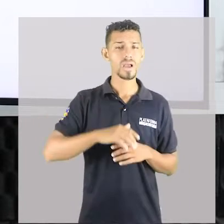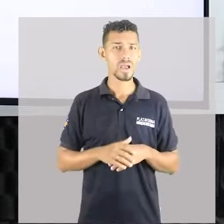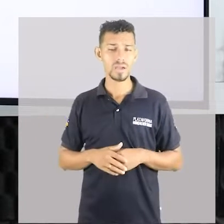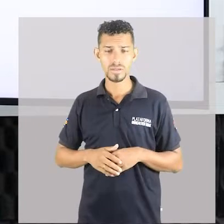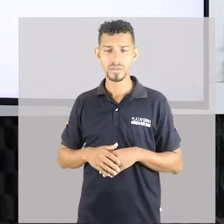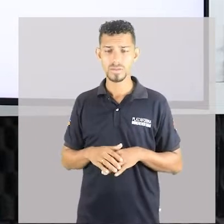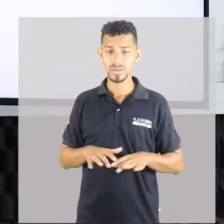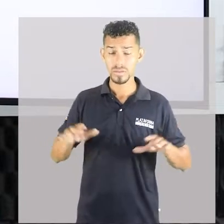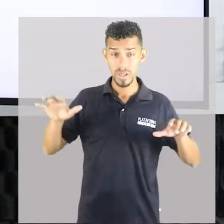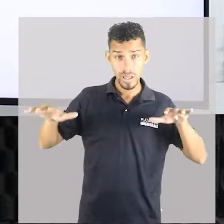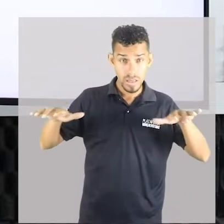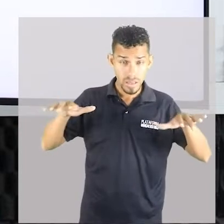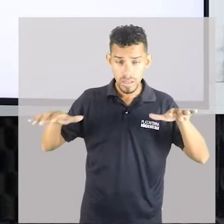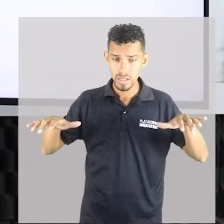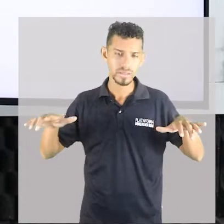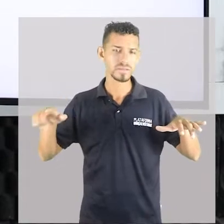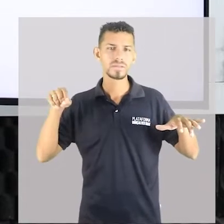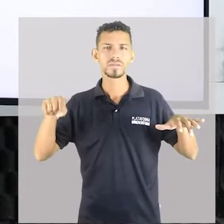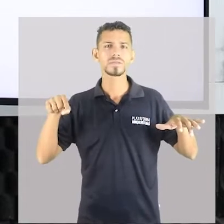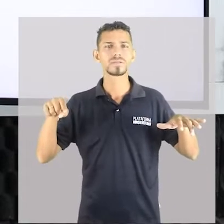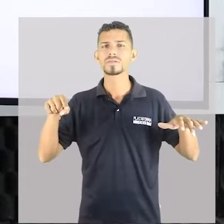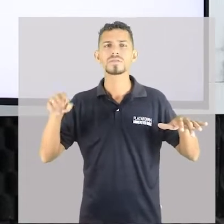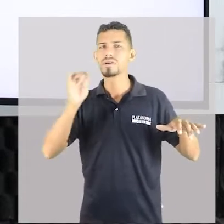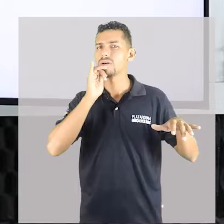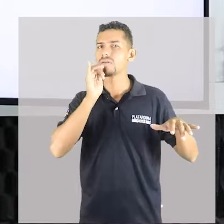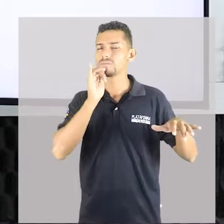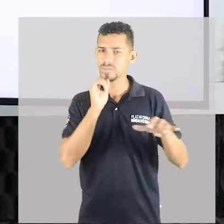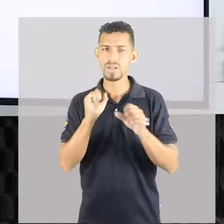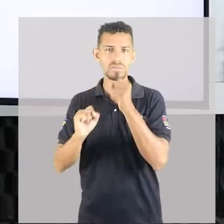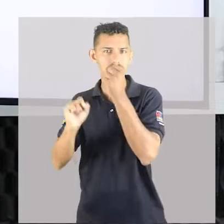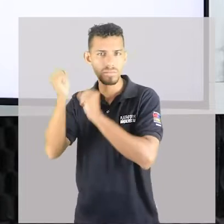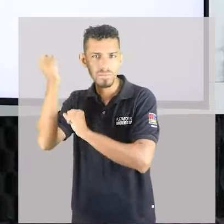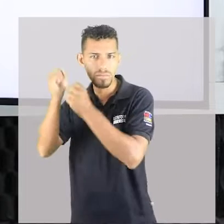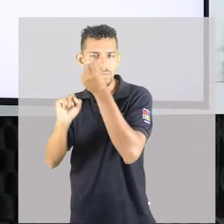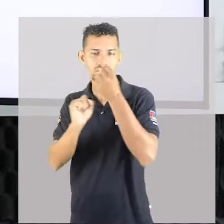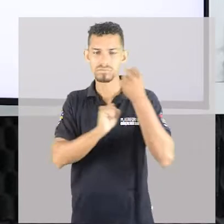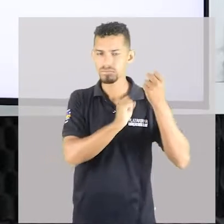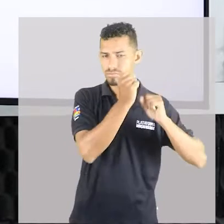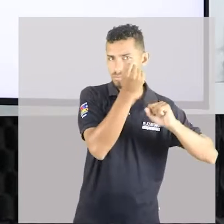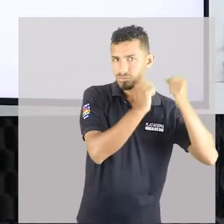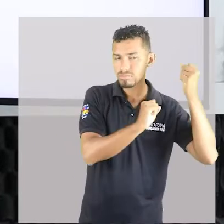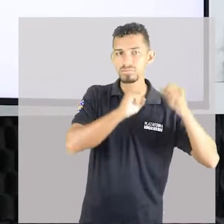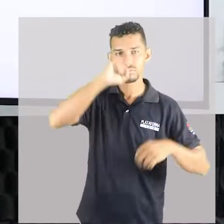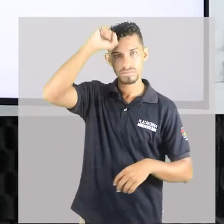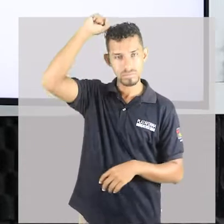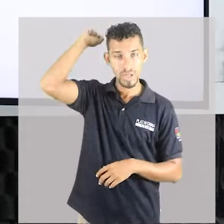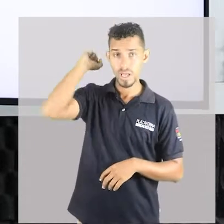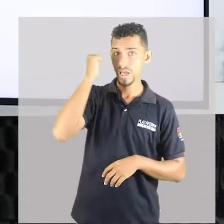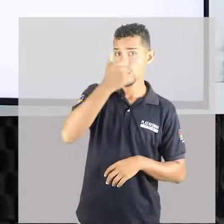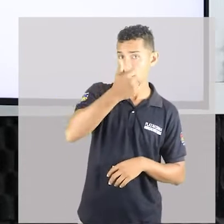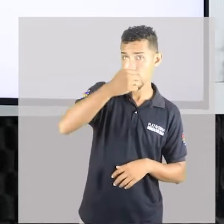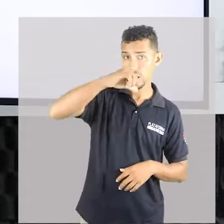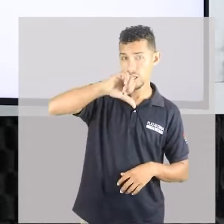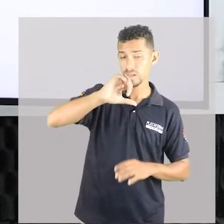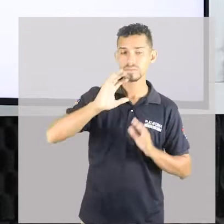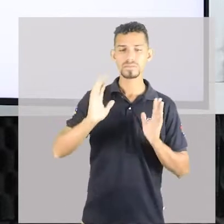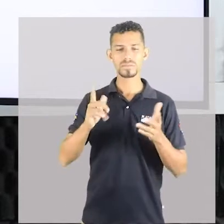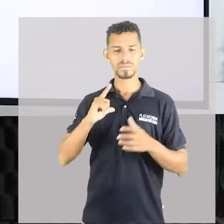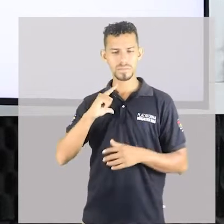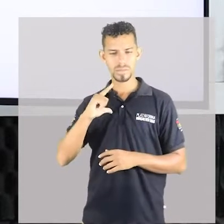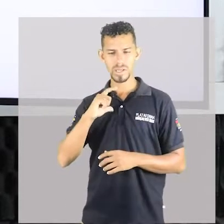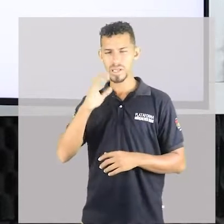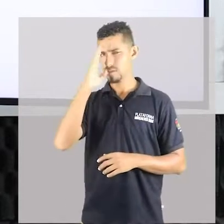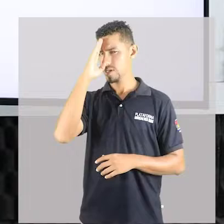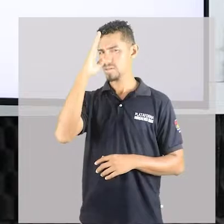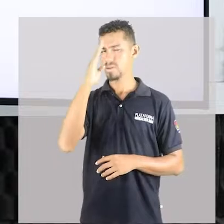momento do século XIX, elas estavam altamente industrializadas. A gente vai já ver aqui no decorrer desta aula,